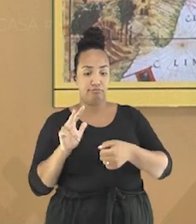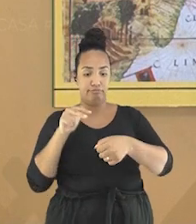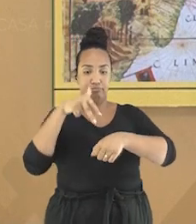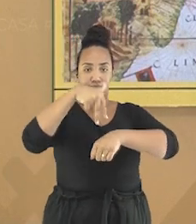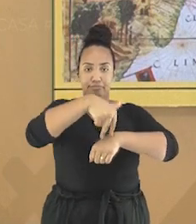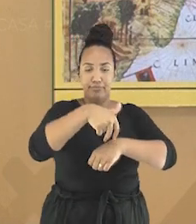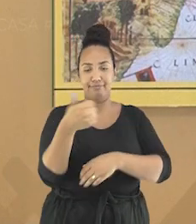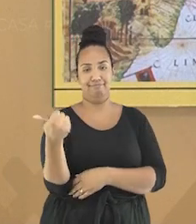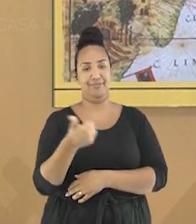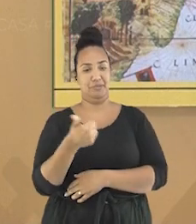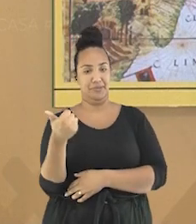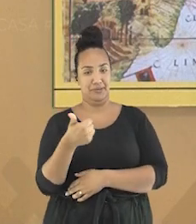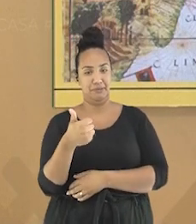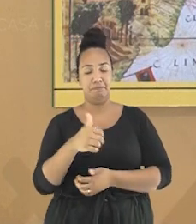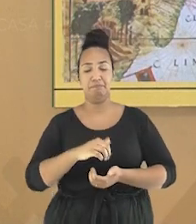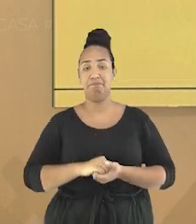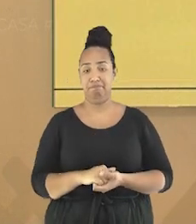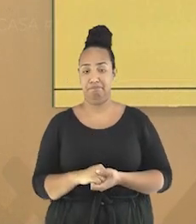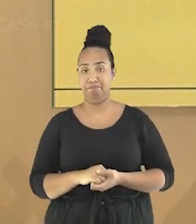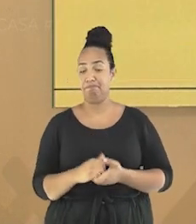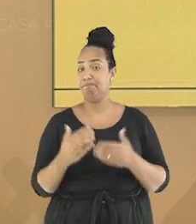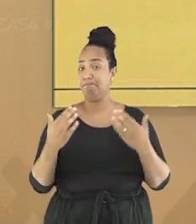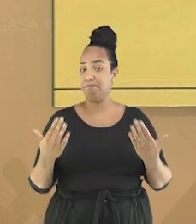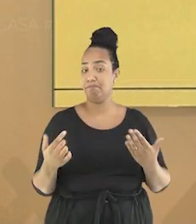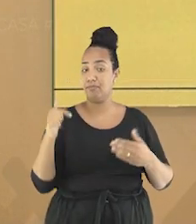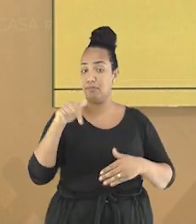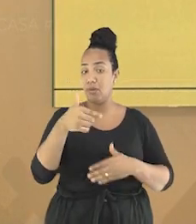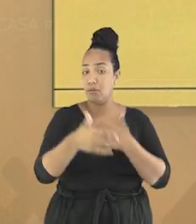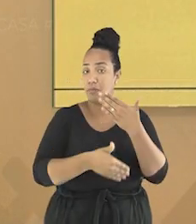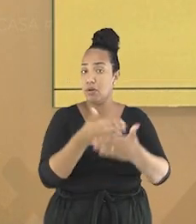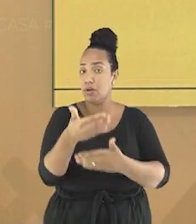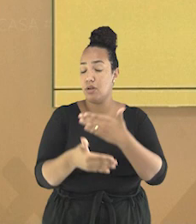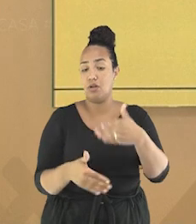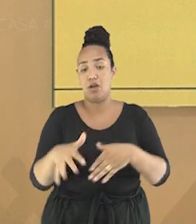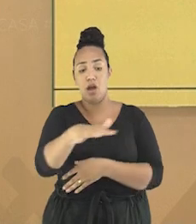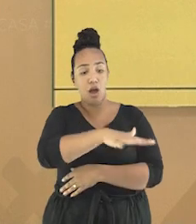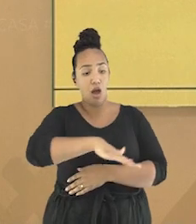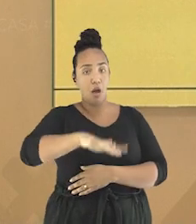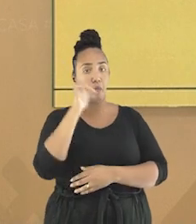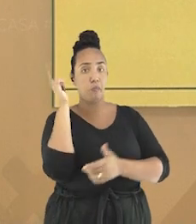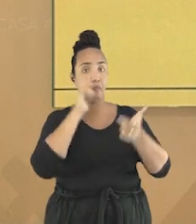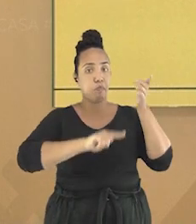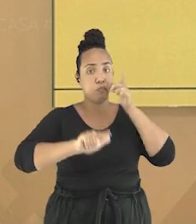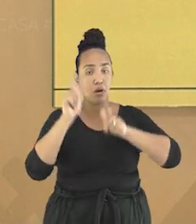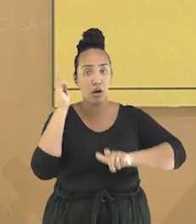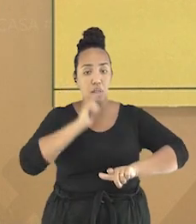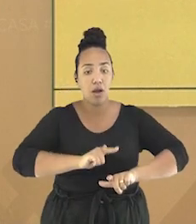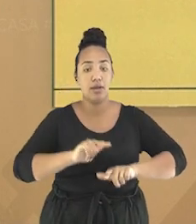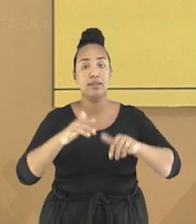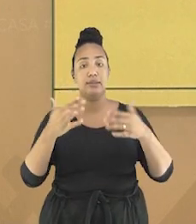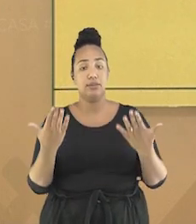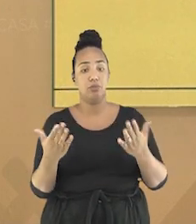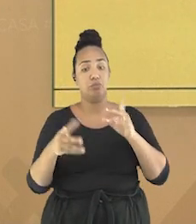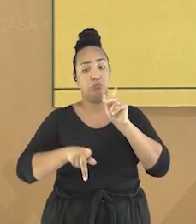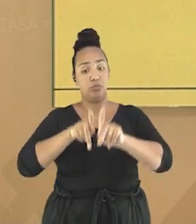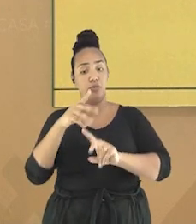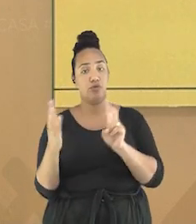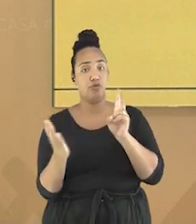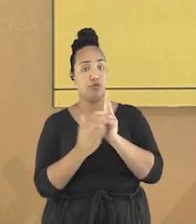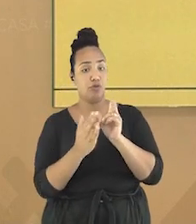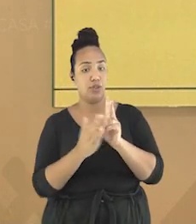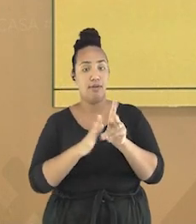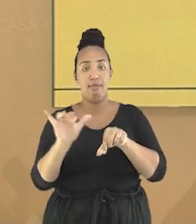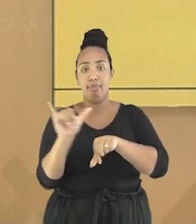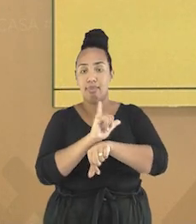eles. Nesse processo, para garantirem seu espaço, os indígenas adotaram diferentes